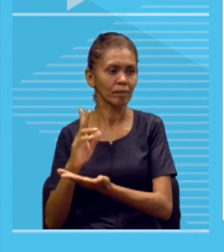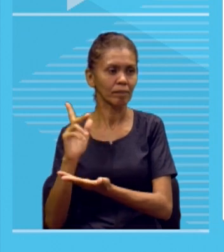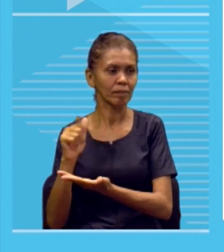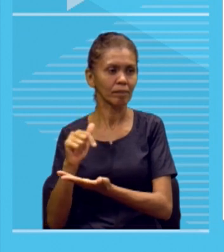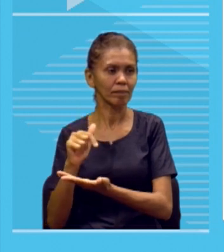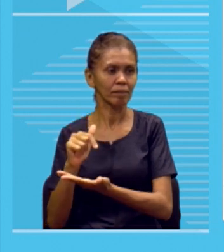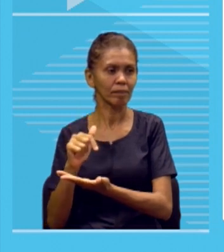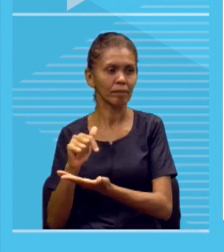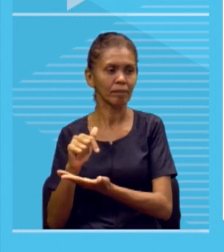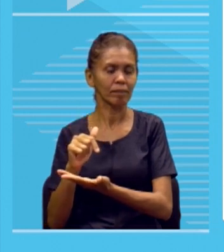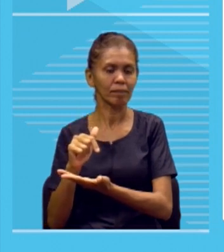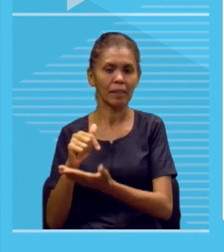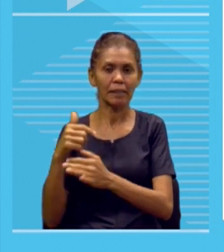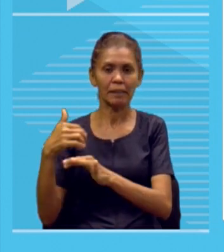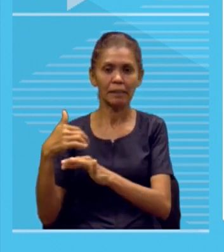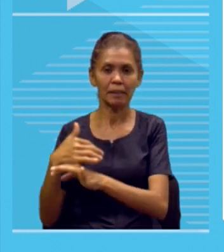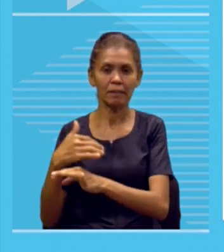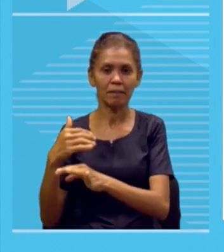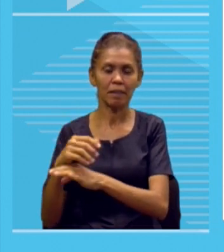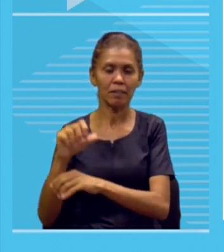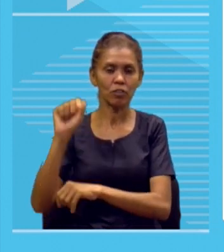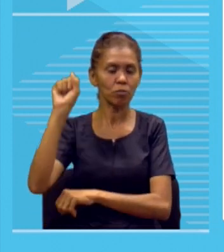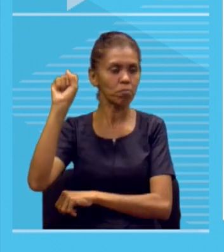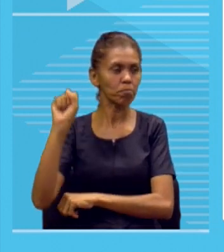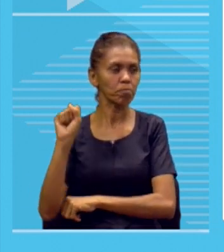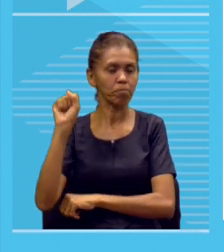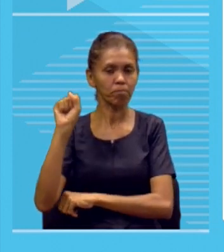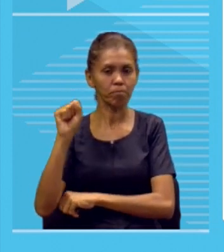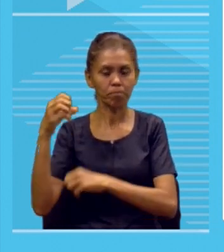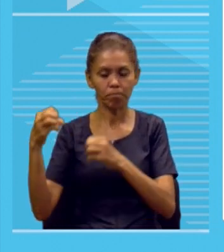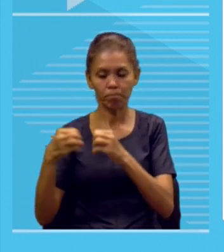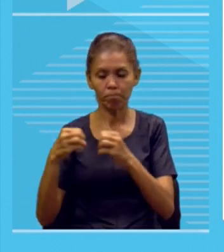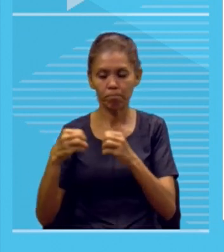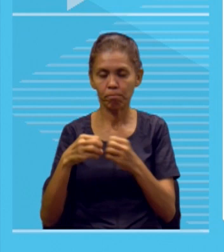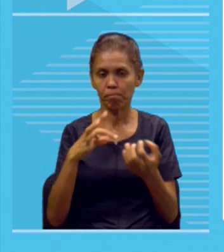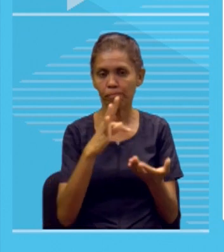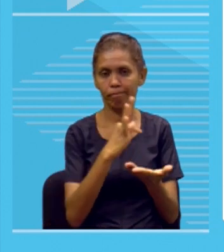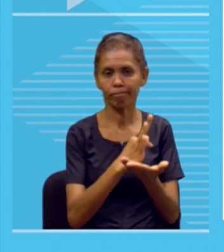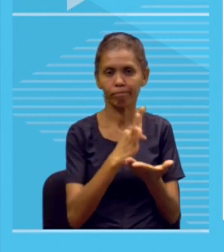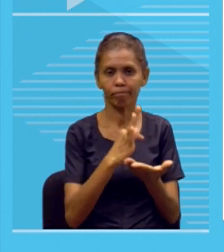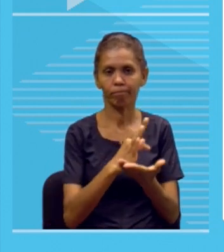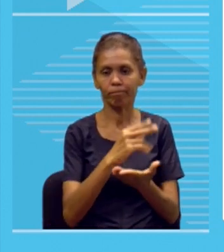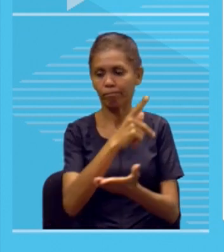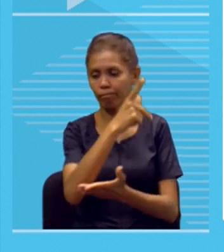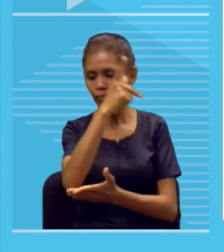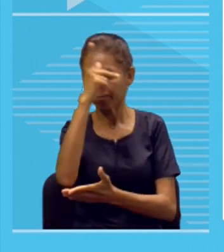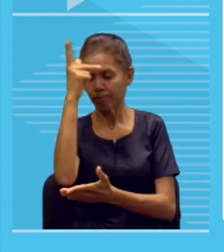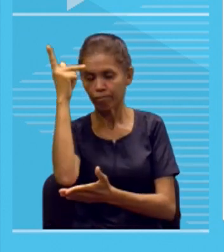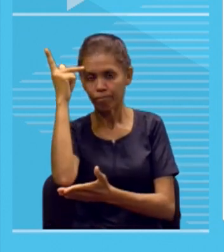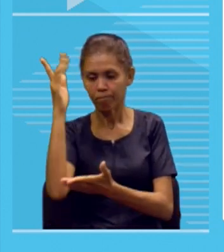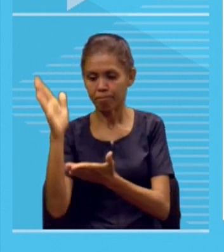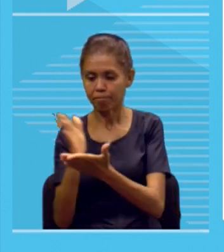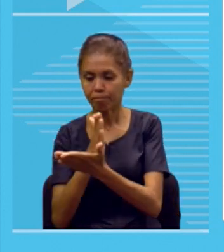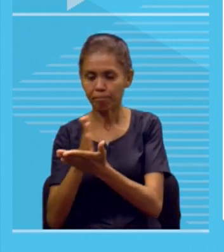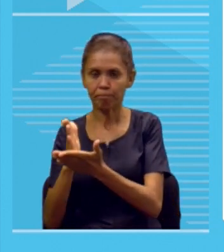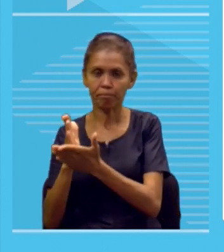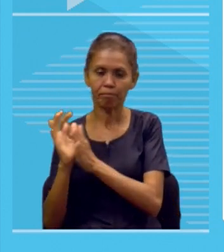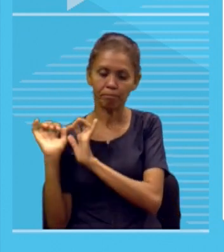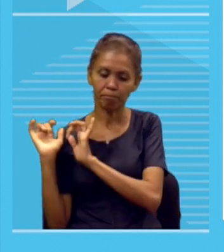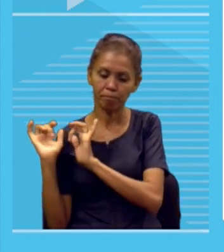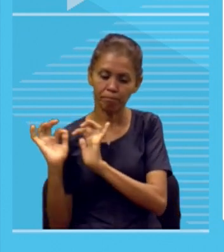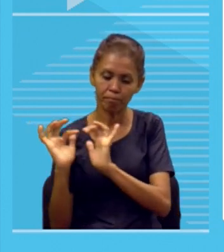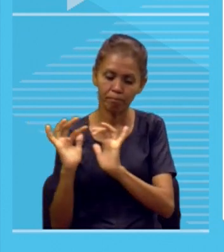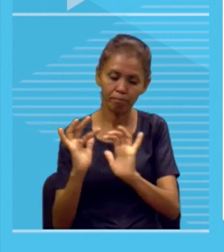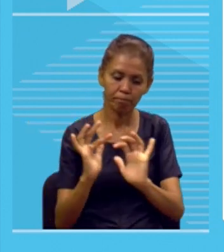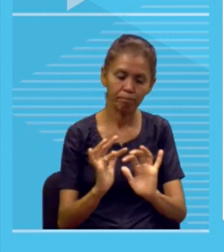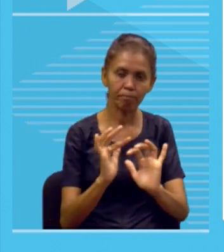de Altos, em que é mais próximo daqui. Muitas pessoas, né, vivem em Altos, mas acabam vindo trabalhar na cidade